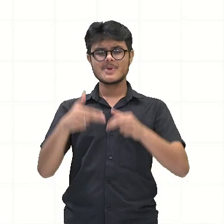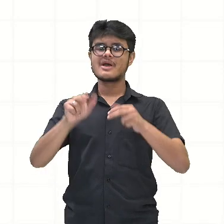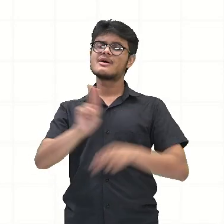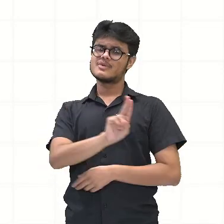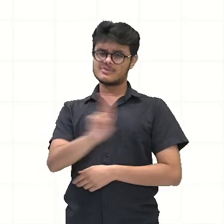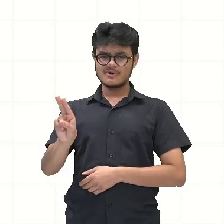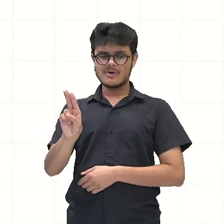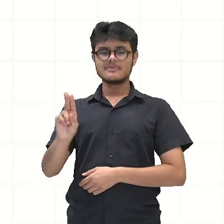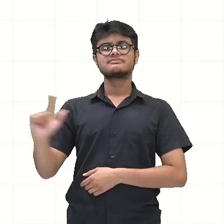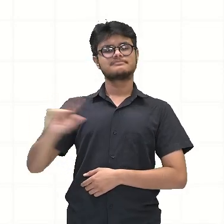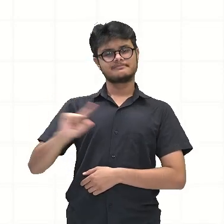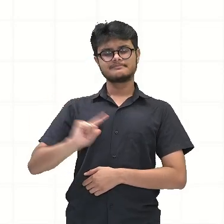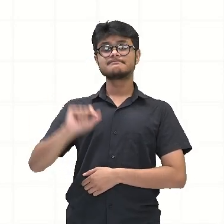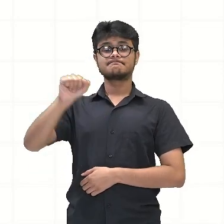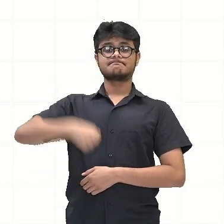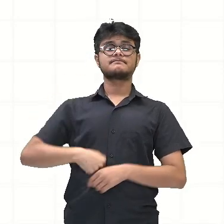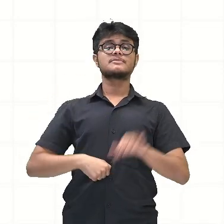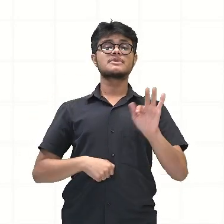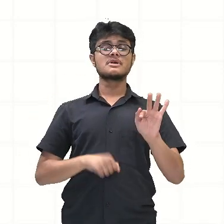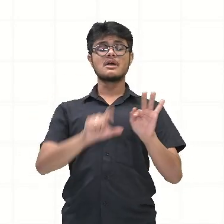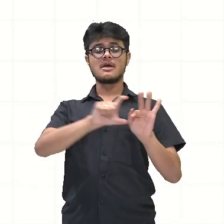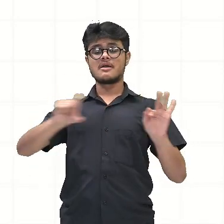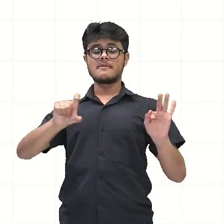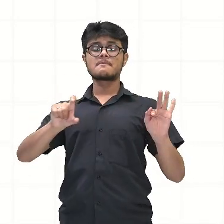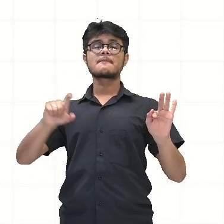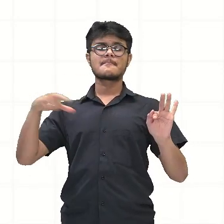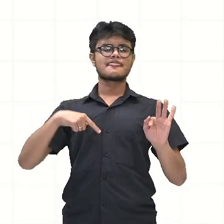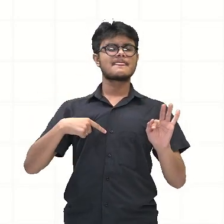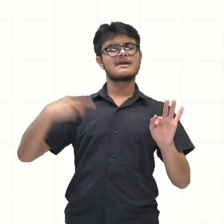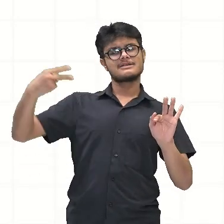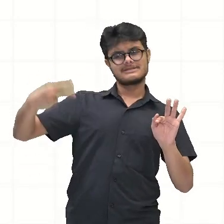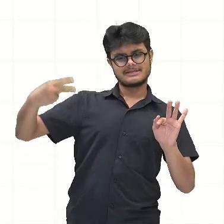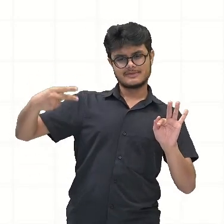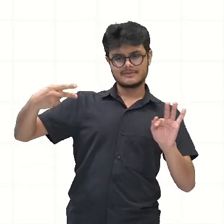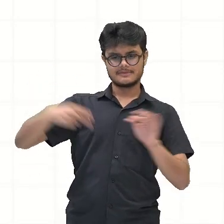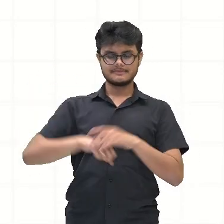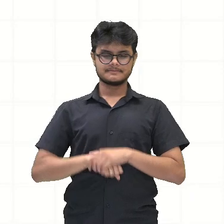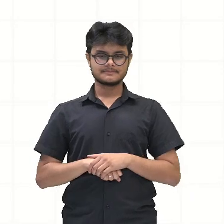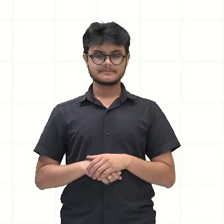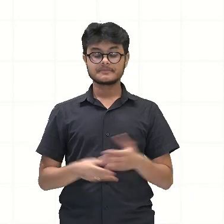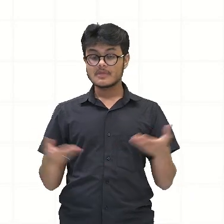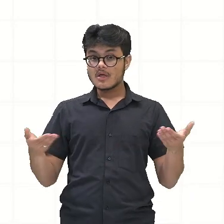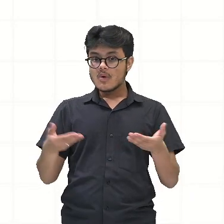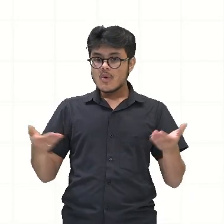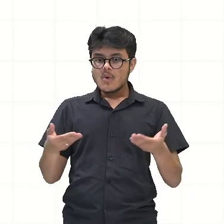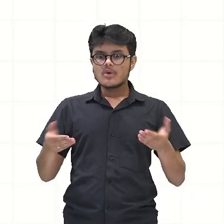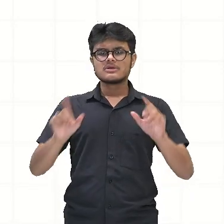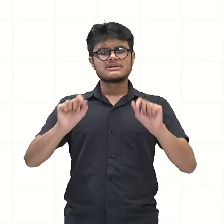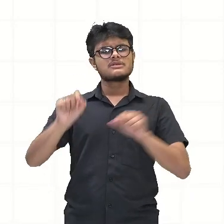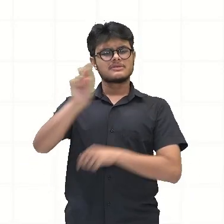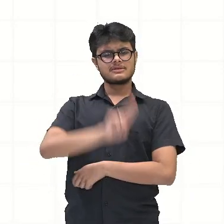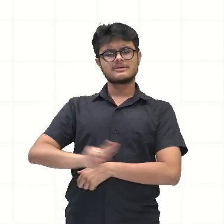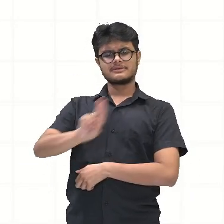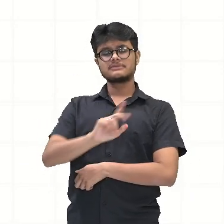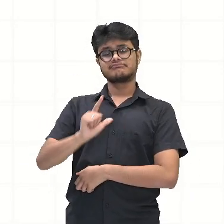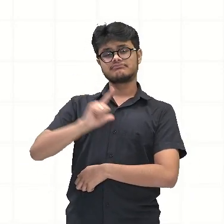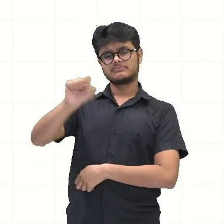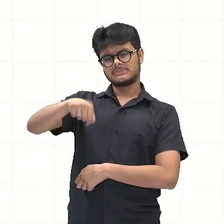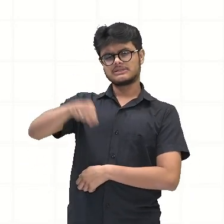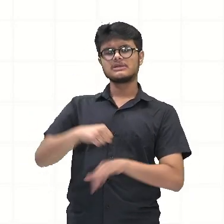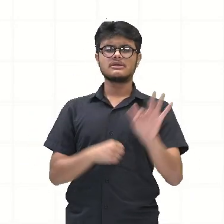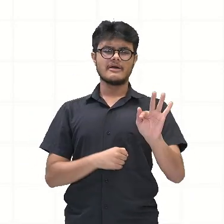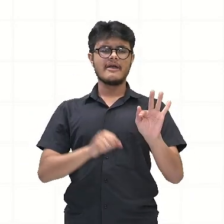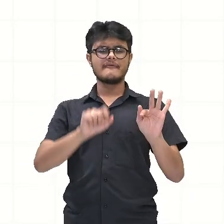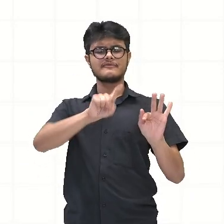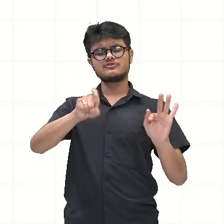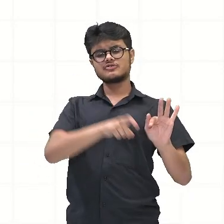chamamos, essa função também de função do segundo grau. Mas hoje, o mais usual é função